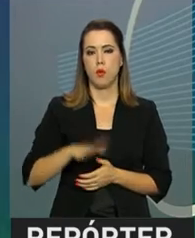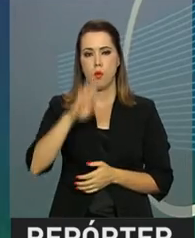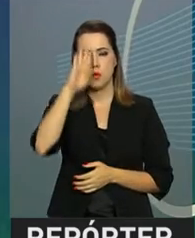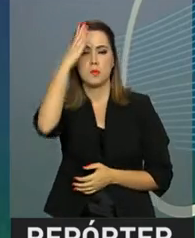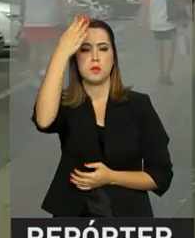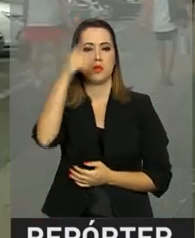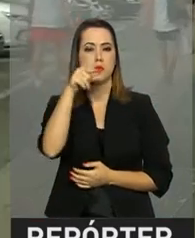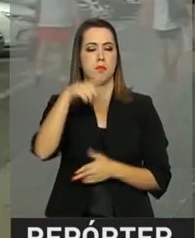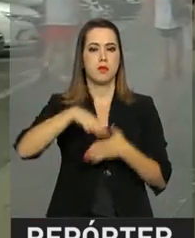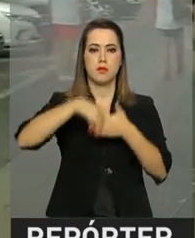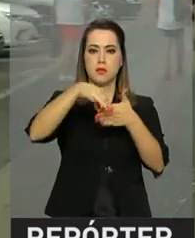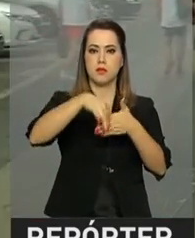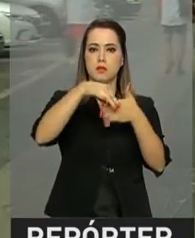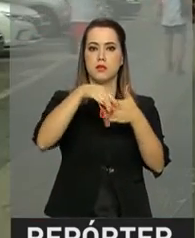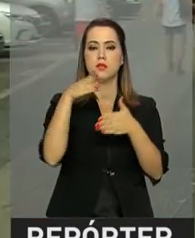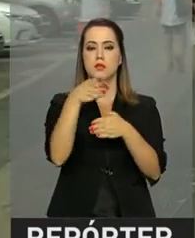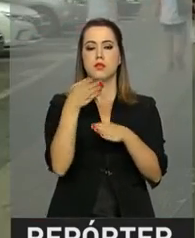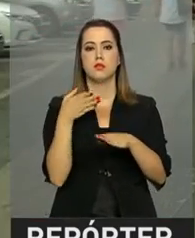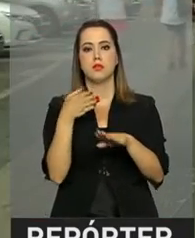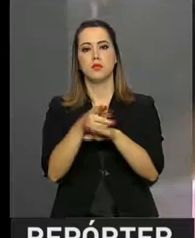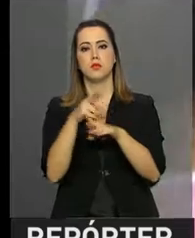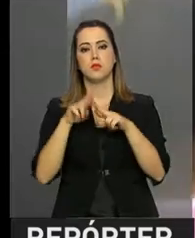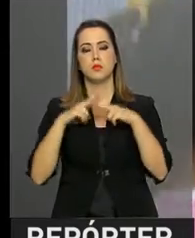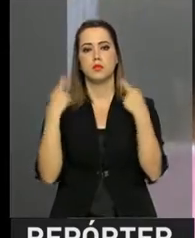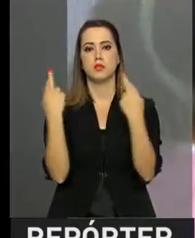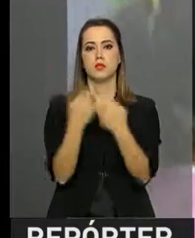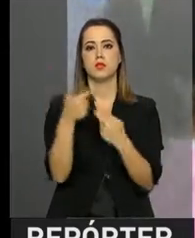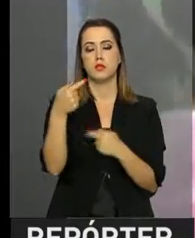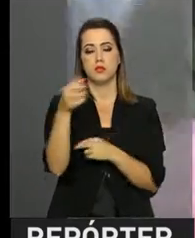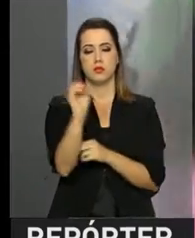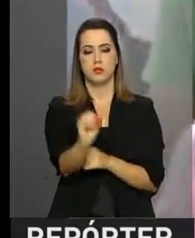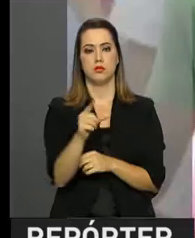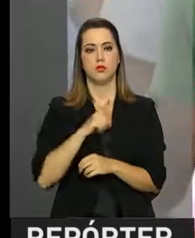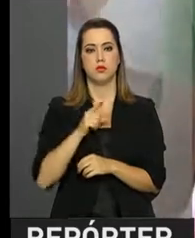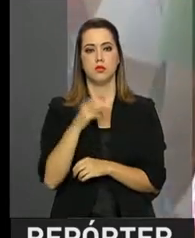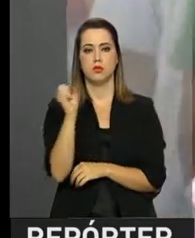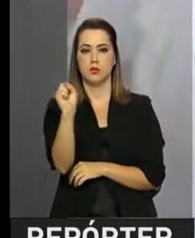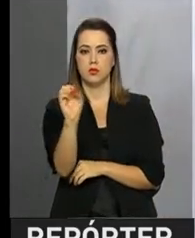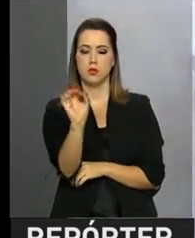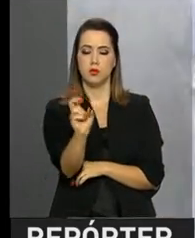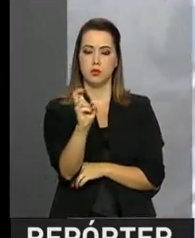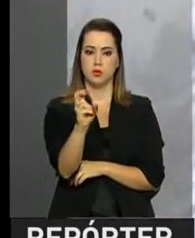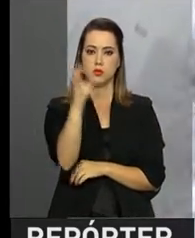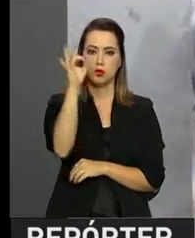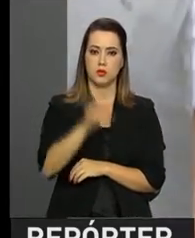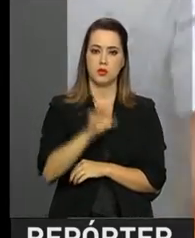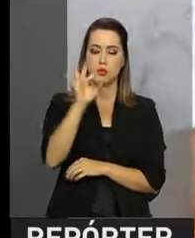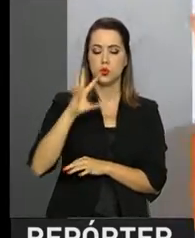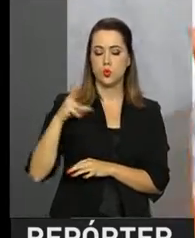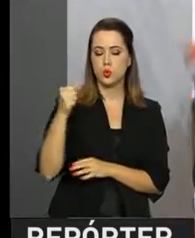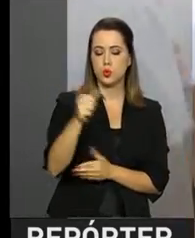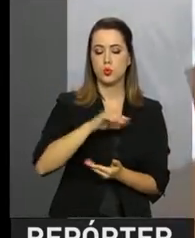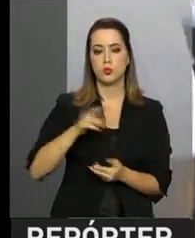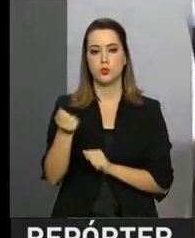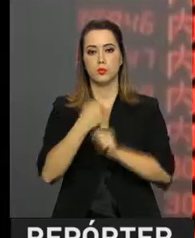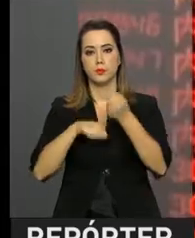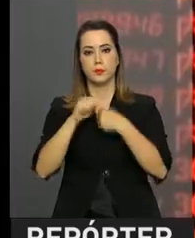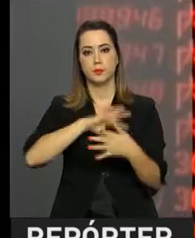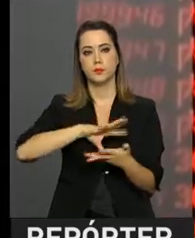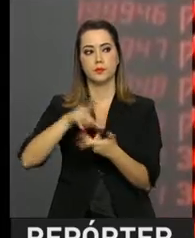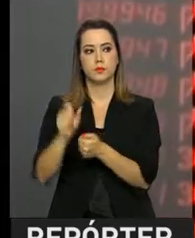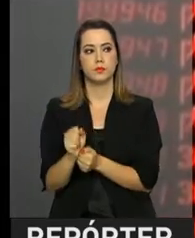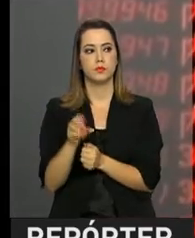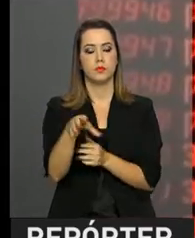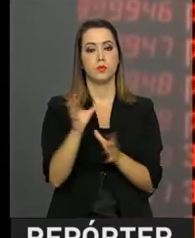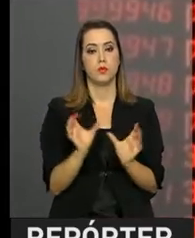líderes mundiais vão participar da reunião do G20, que representa 85% de toda a economia do planeta. O